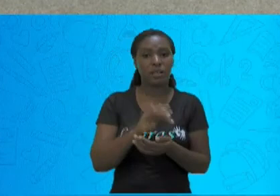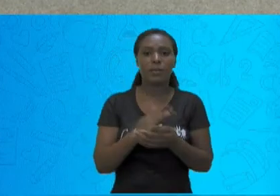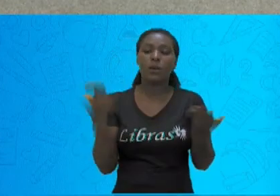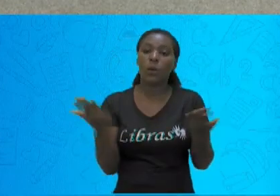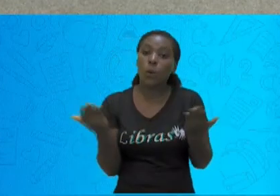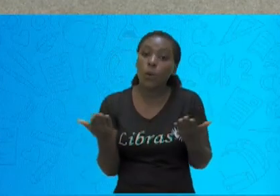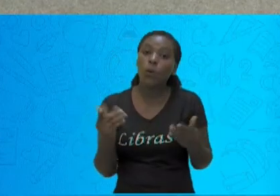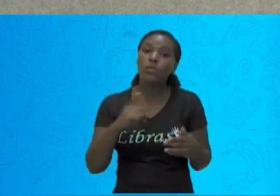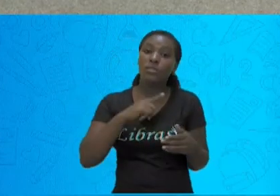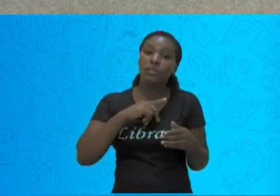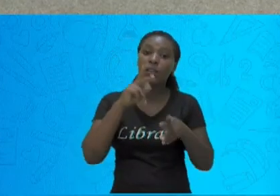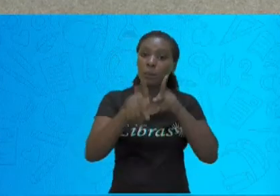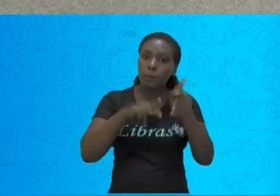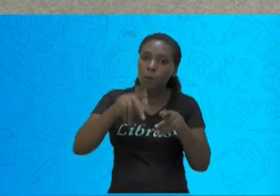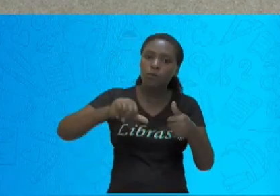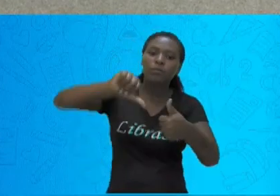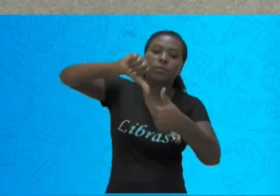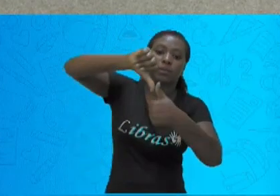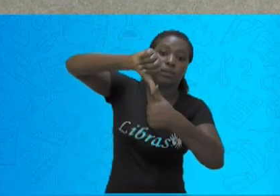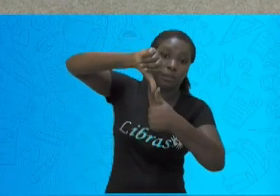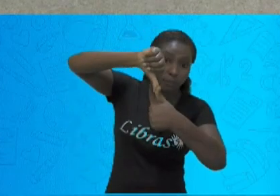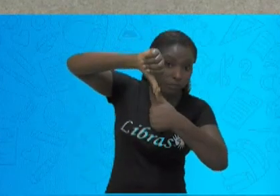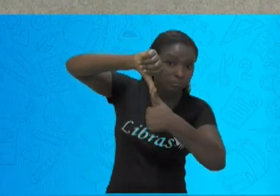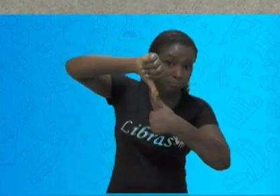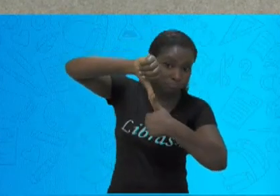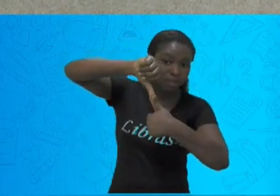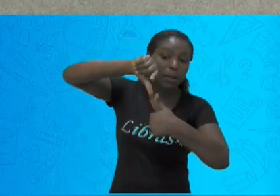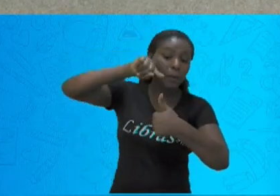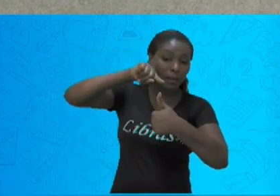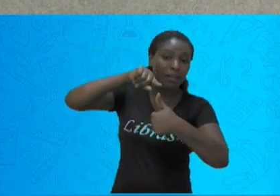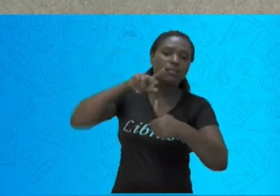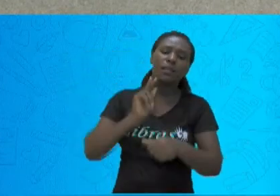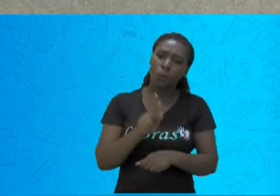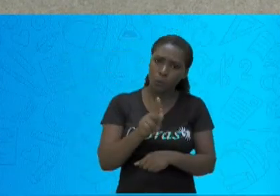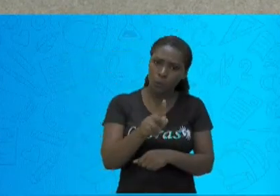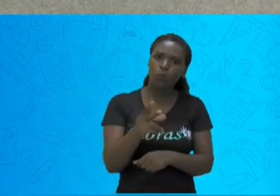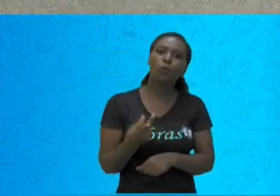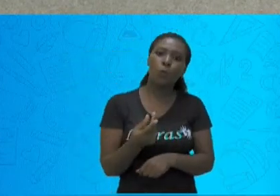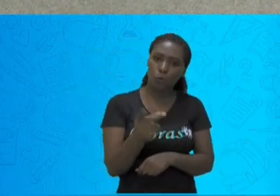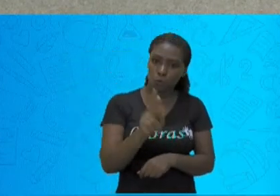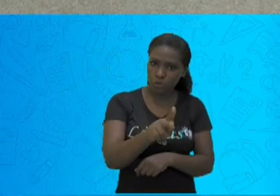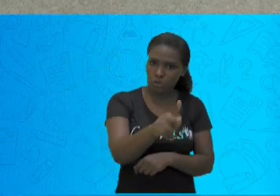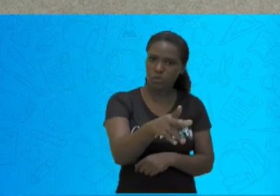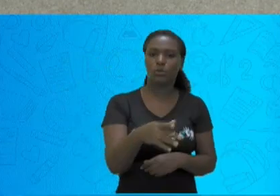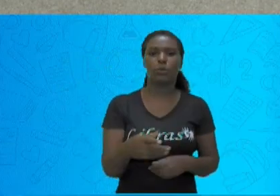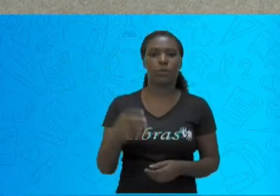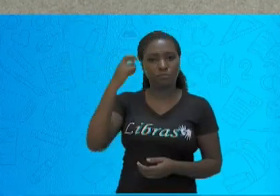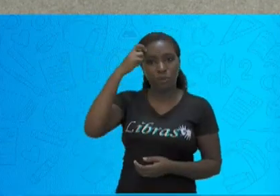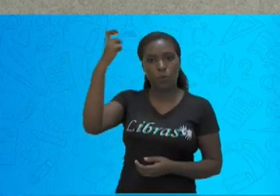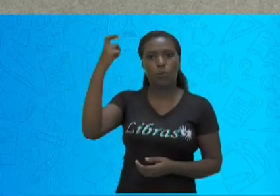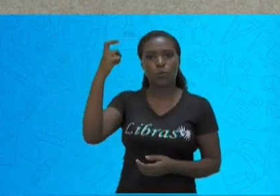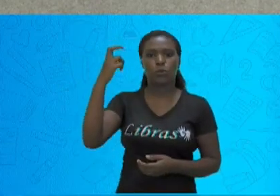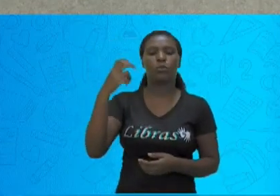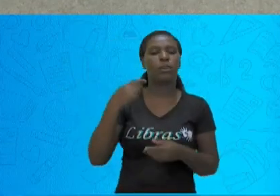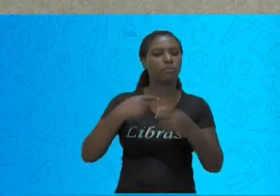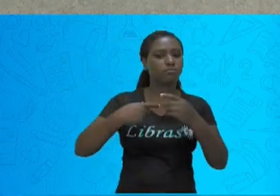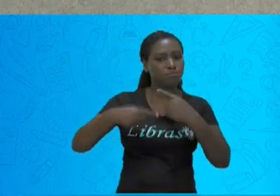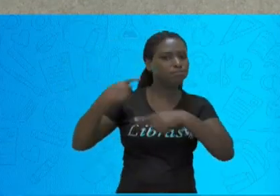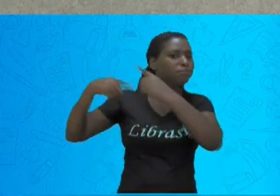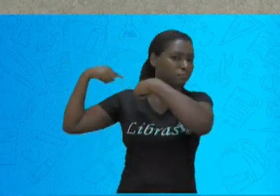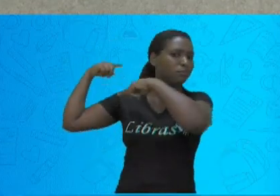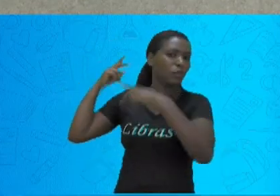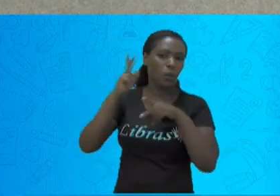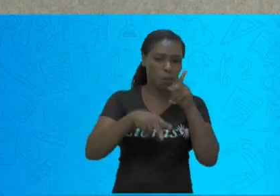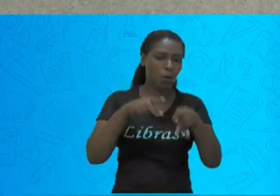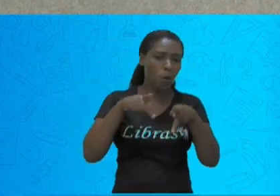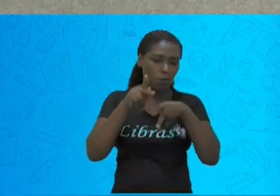a tradição e a crença dos seus antepassados. Na aula de hoje, vimos as